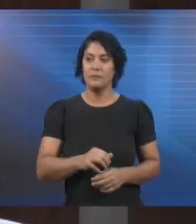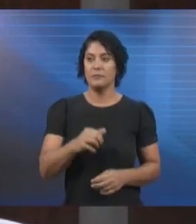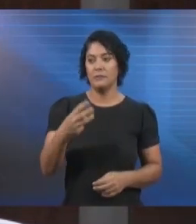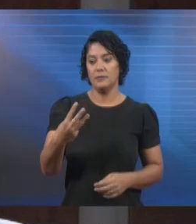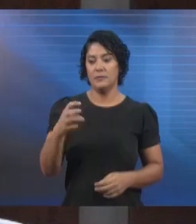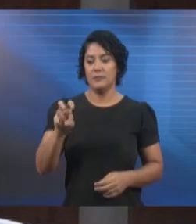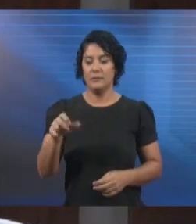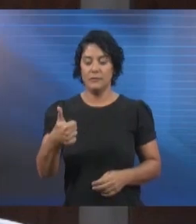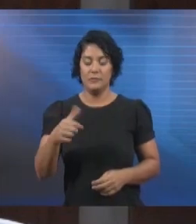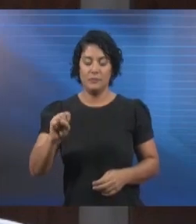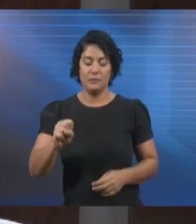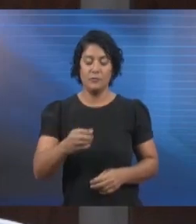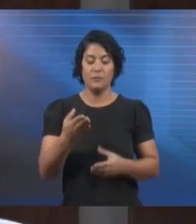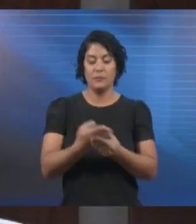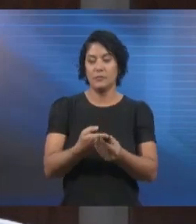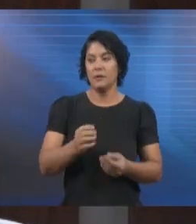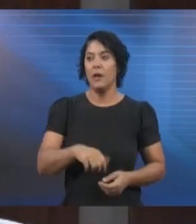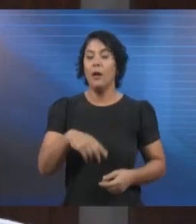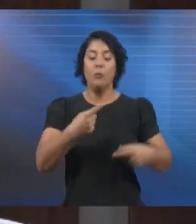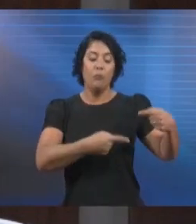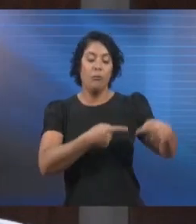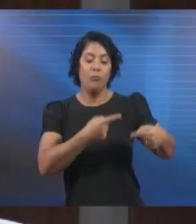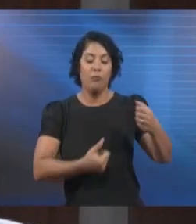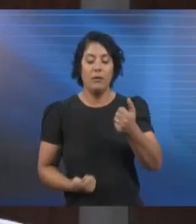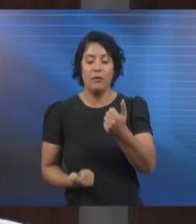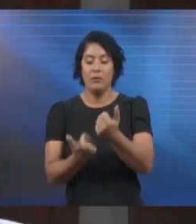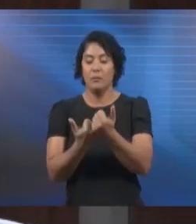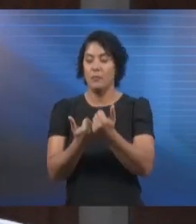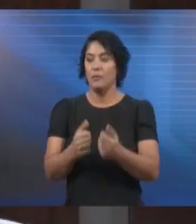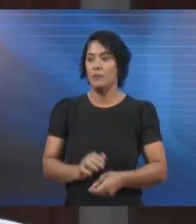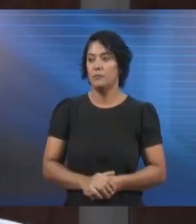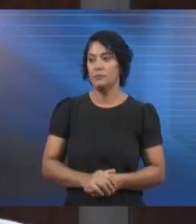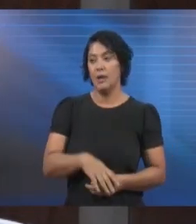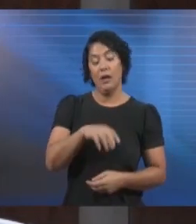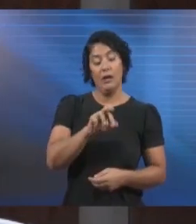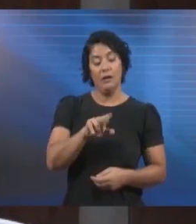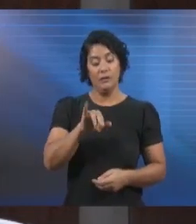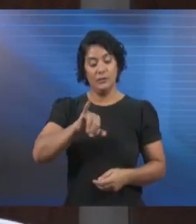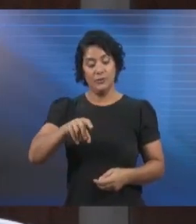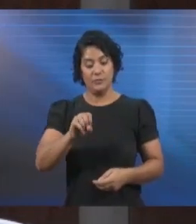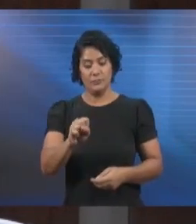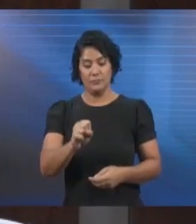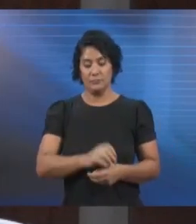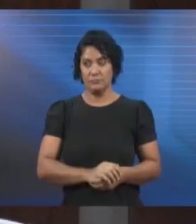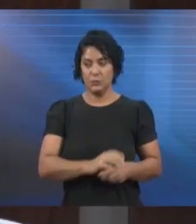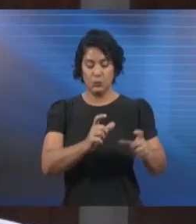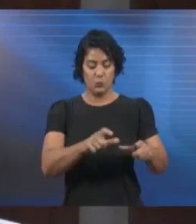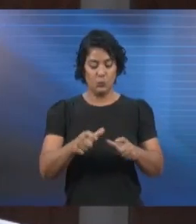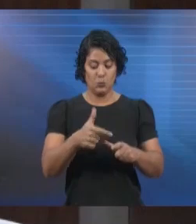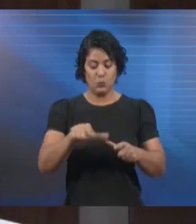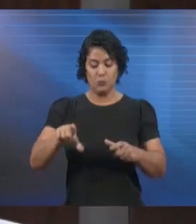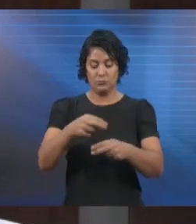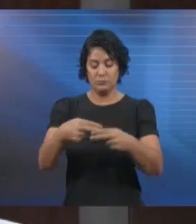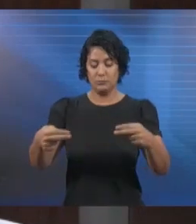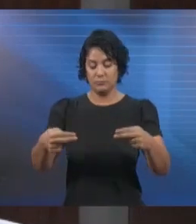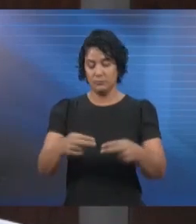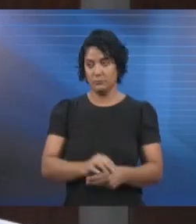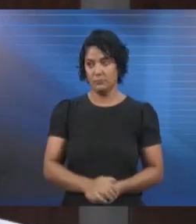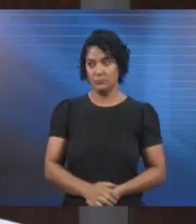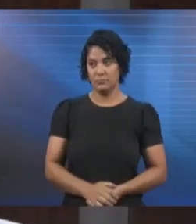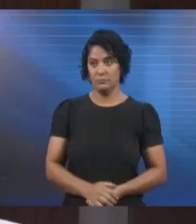número do processo institui a política estadual de Apoio aos arranjos produtivos dos locais e de outras